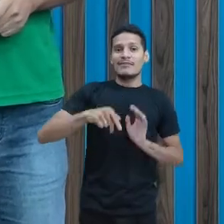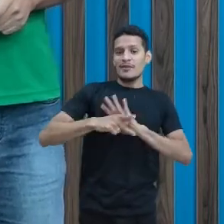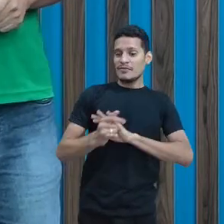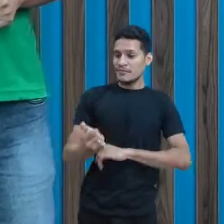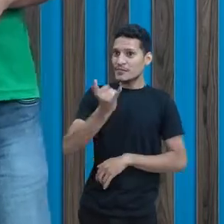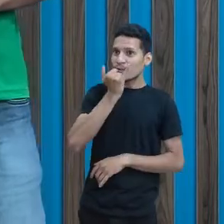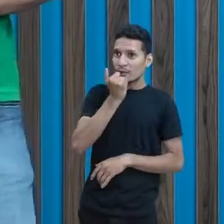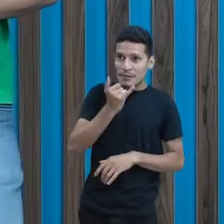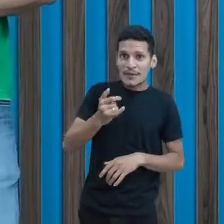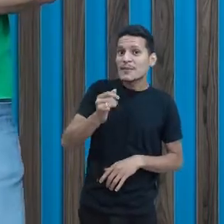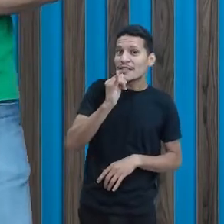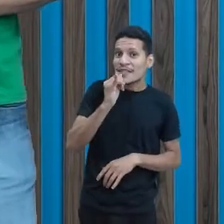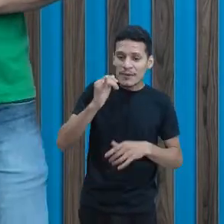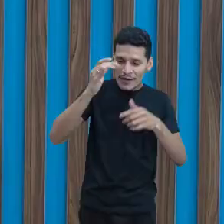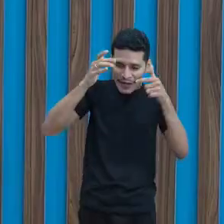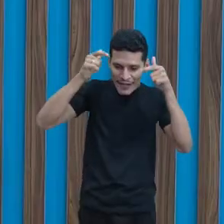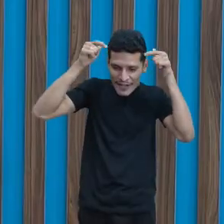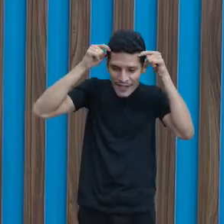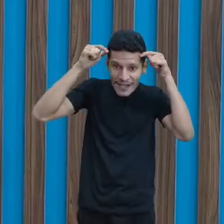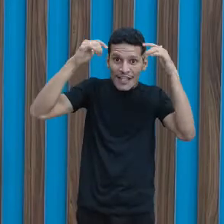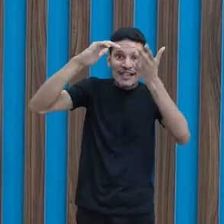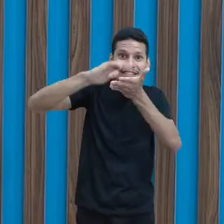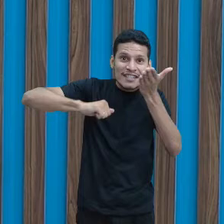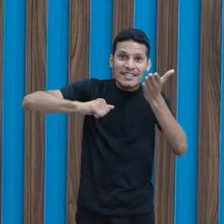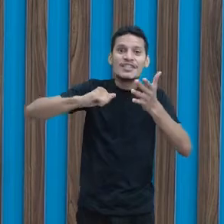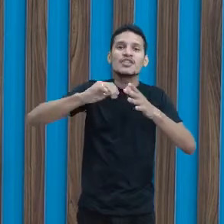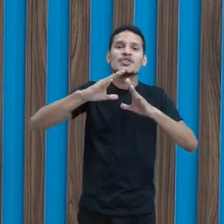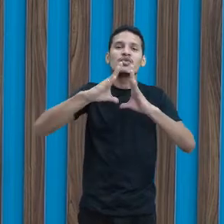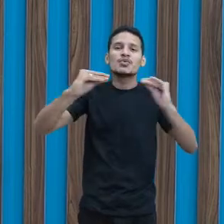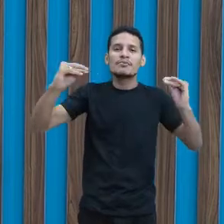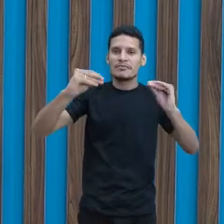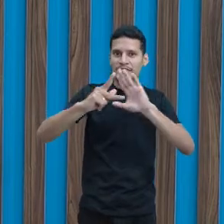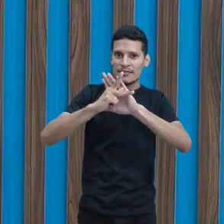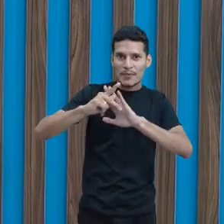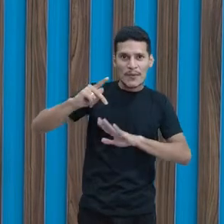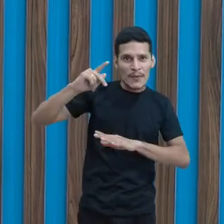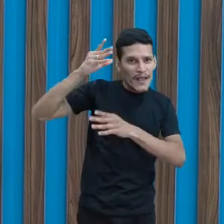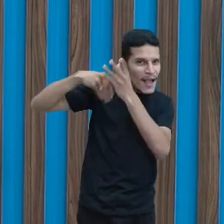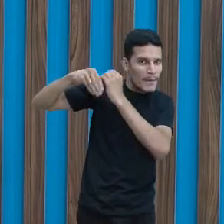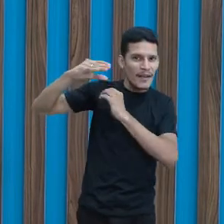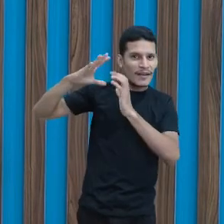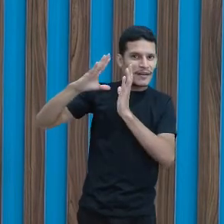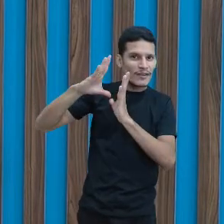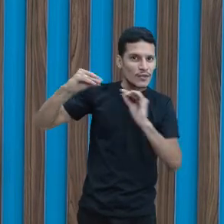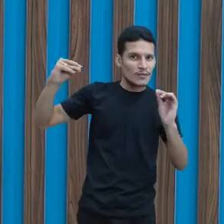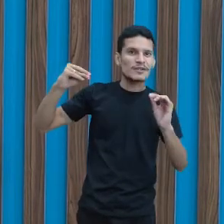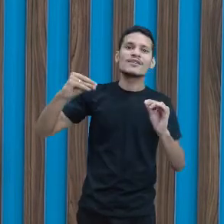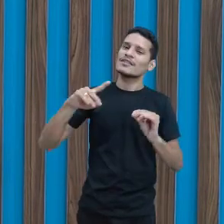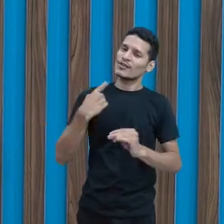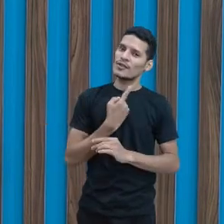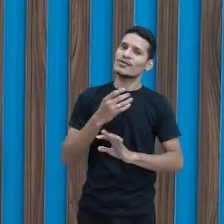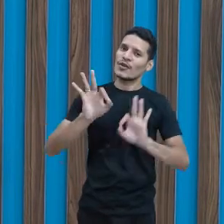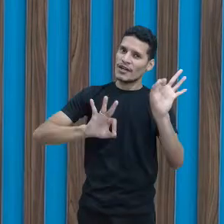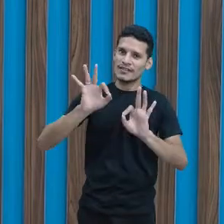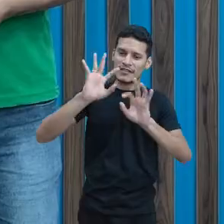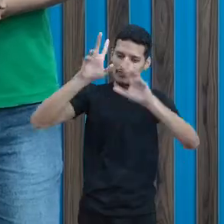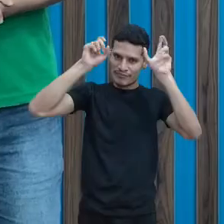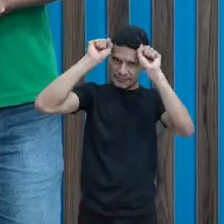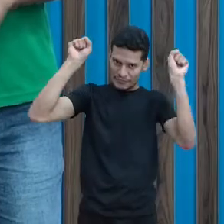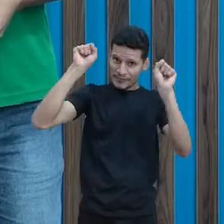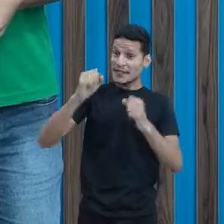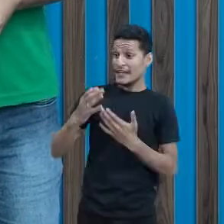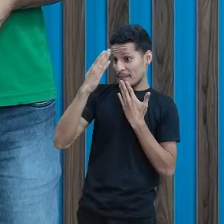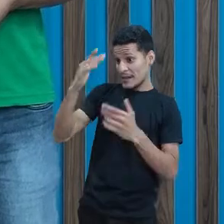né? Meus cabelos tá Tá desaparecendo. assumindo, né? O cabelo já assumindo aqui, a gente tem que dar um trato aqui. E é isso aí. Obrigado